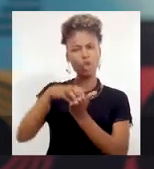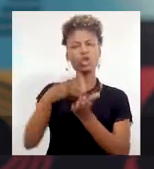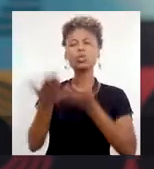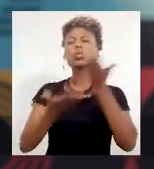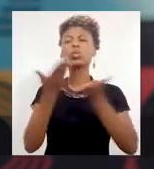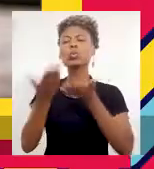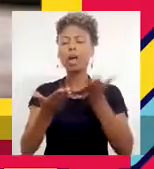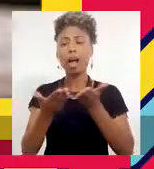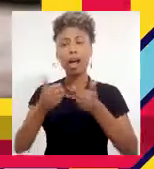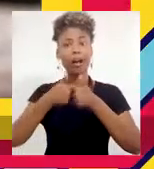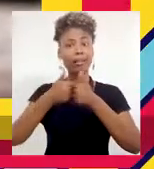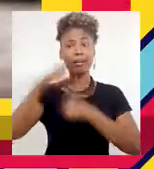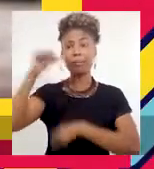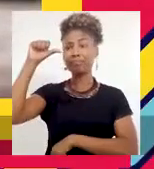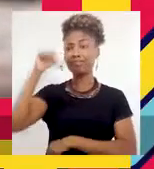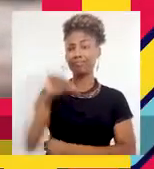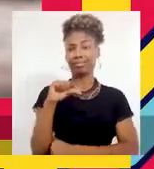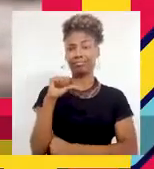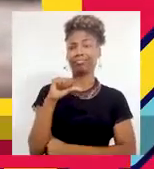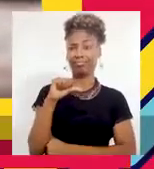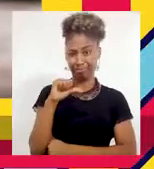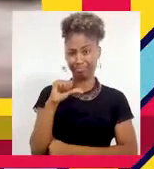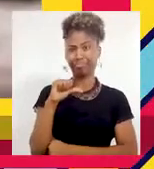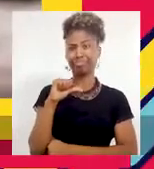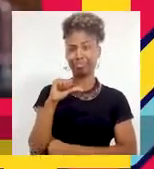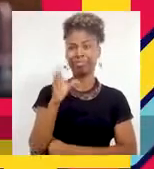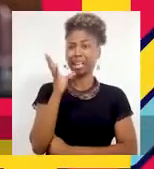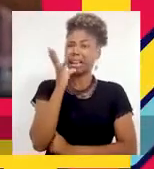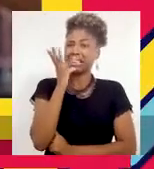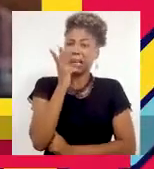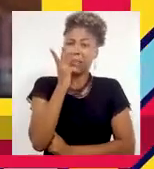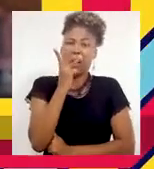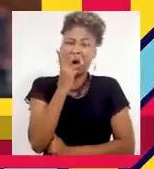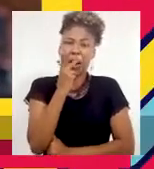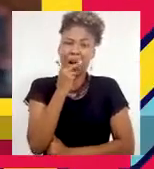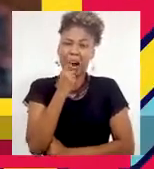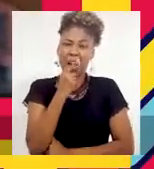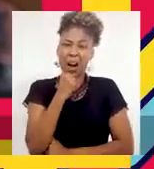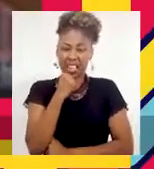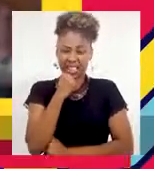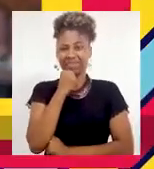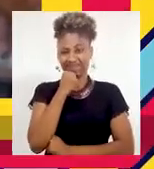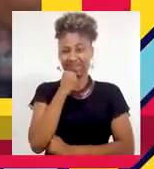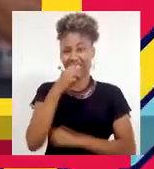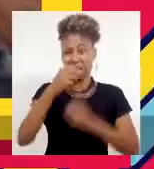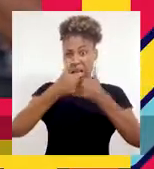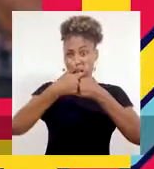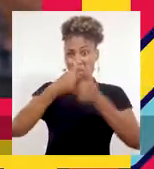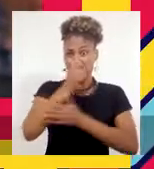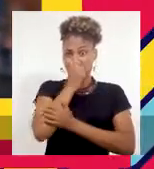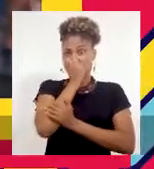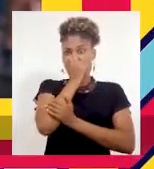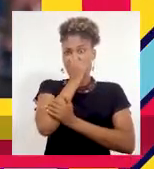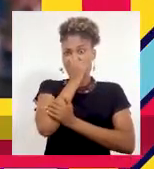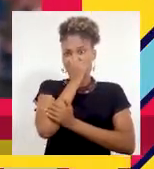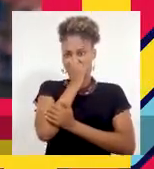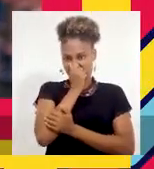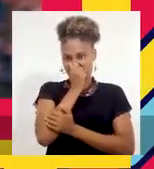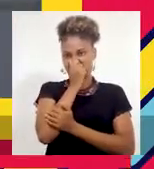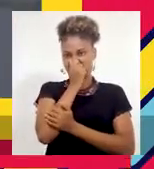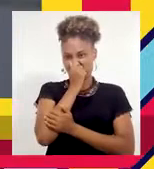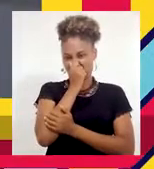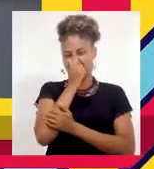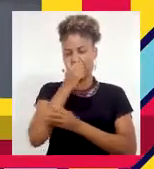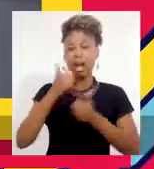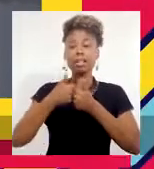e atendimento. Transporte mesmo está um caos, está horrível. Demora mais de 1 hora para pegar um ônibus em um ponto, quando pega um ônibus